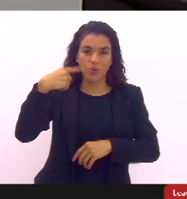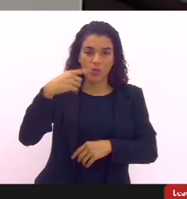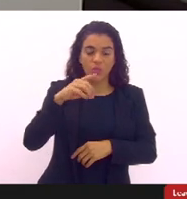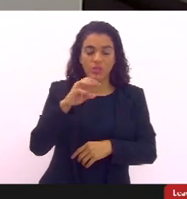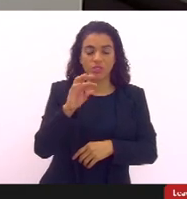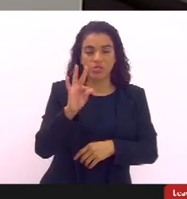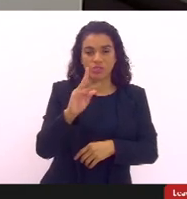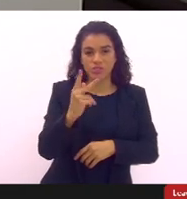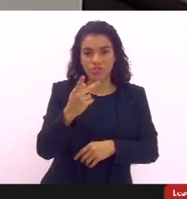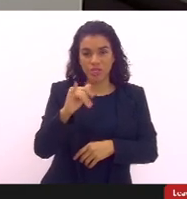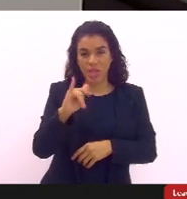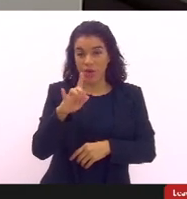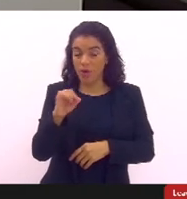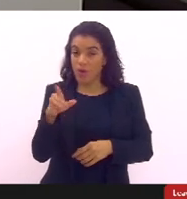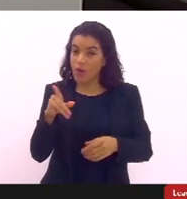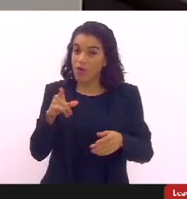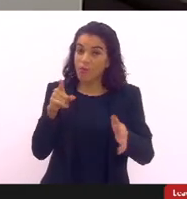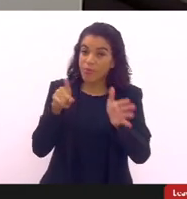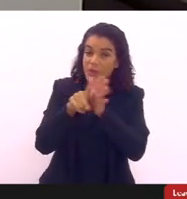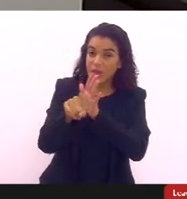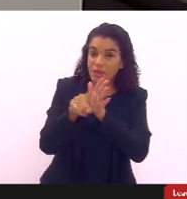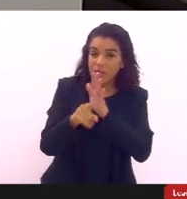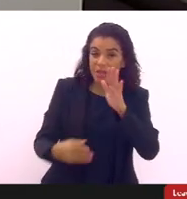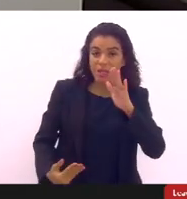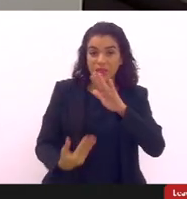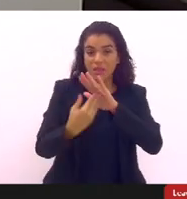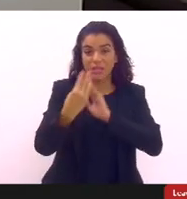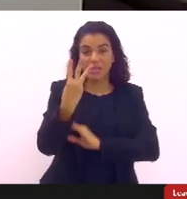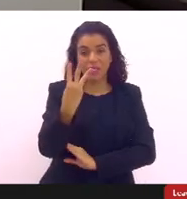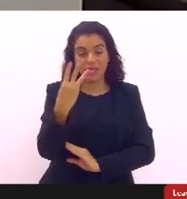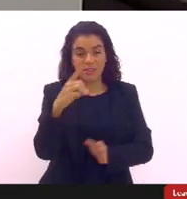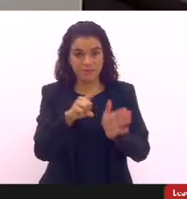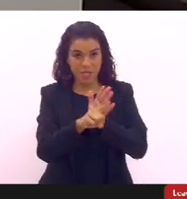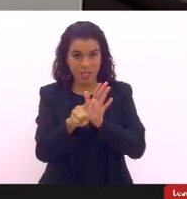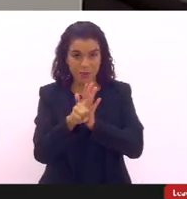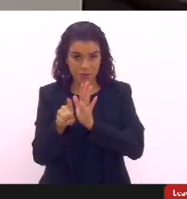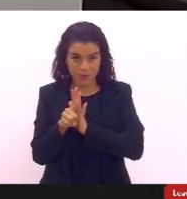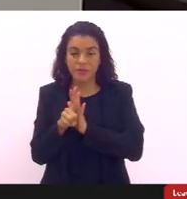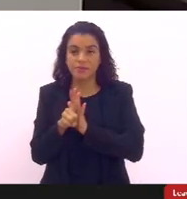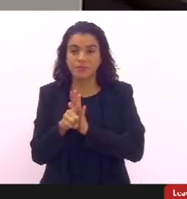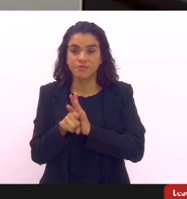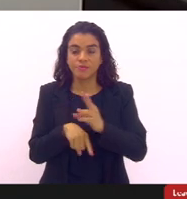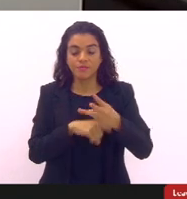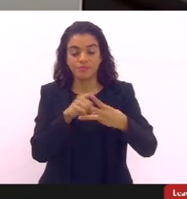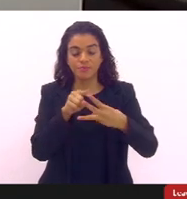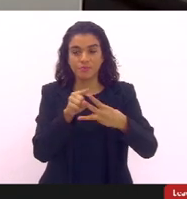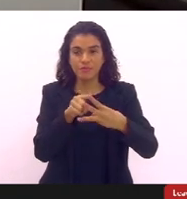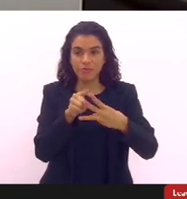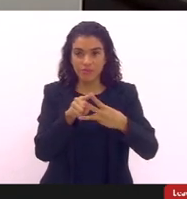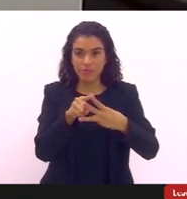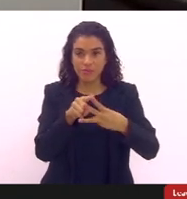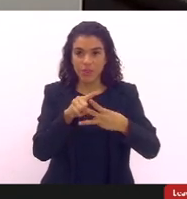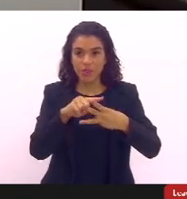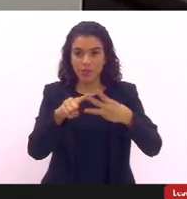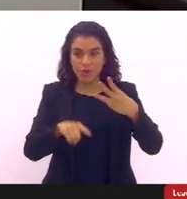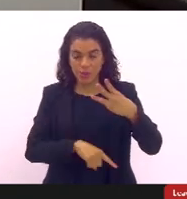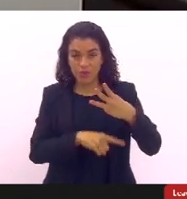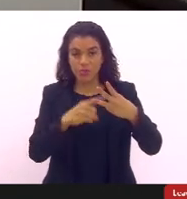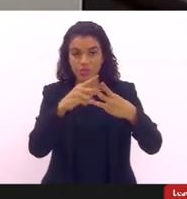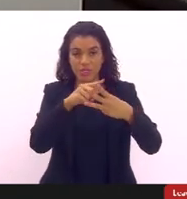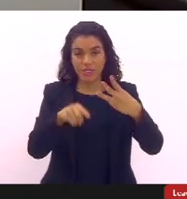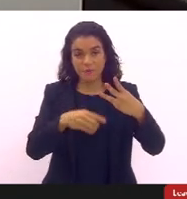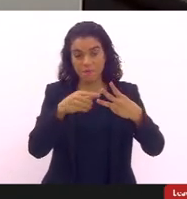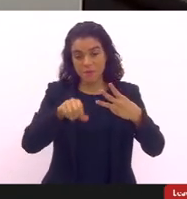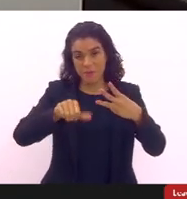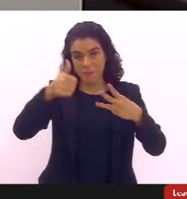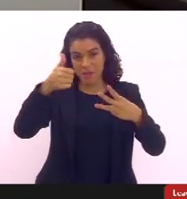vou abrir aqui para três inscrições que estão feitas desde o início, que é o doutor, os três primeiros que pediram, que